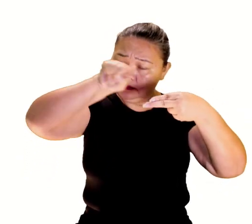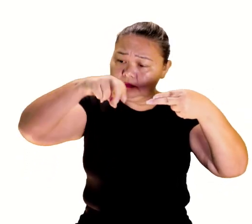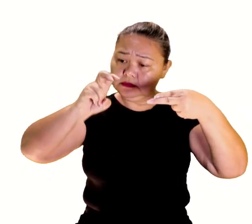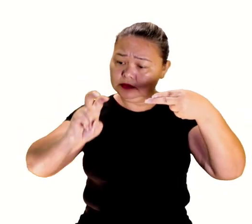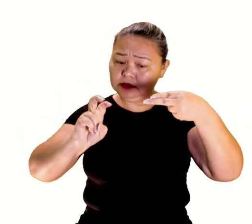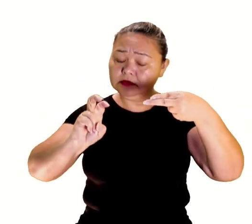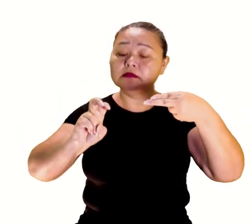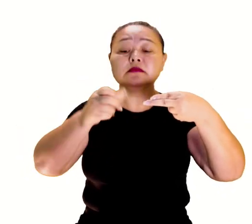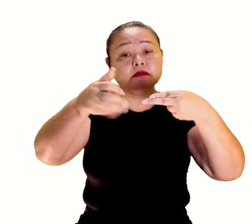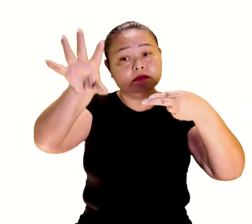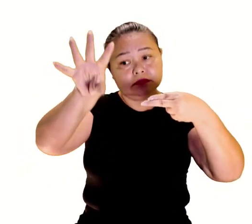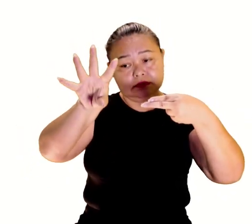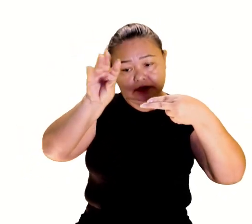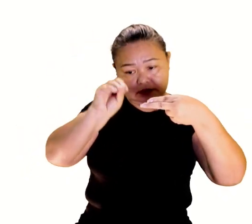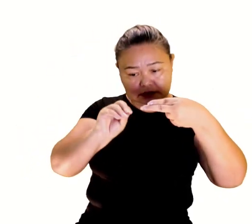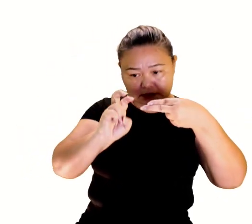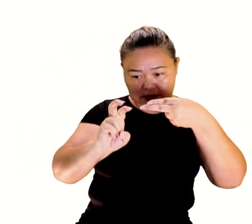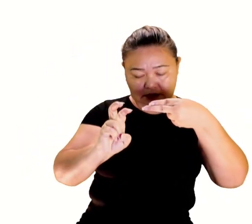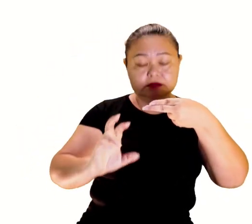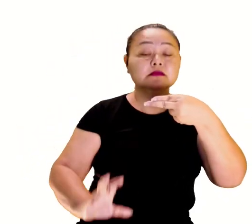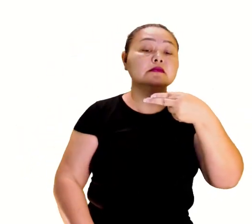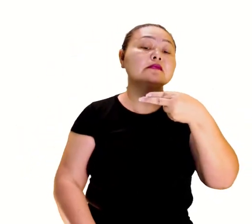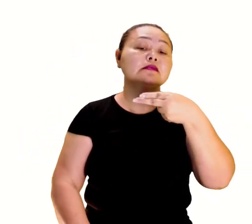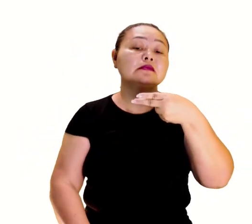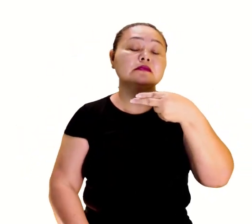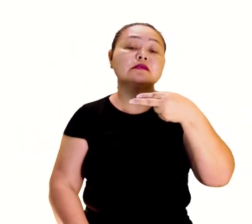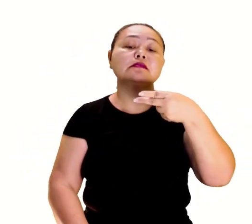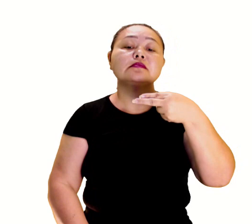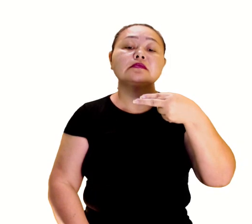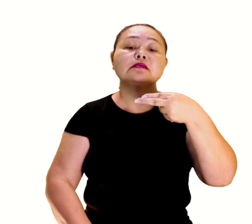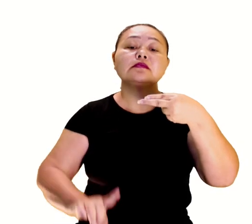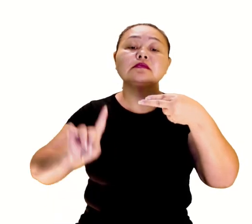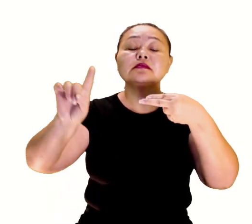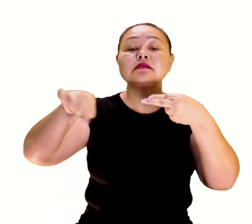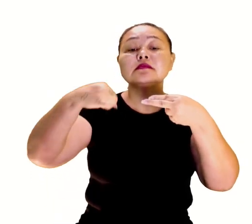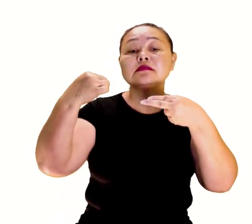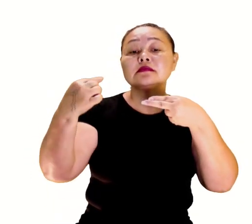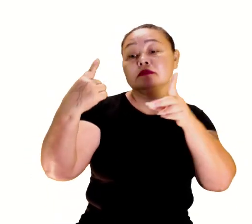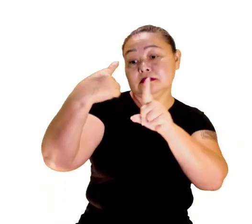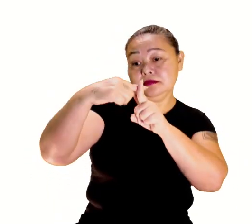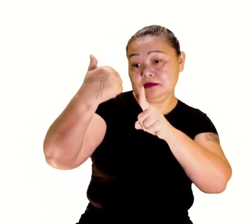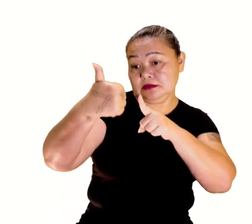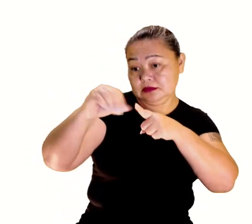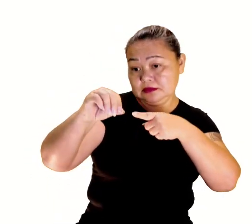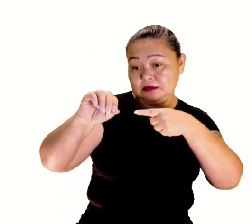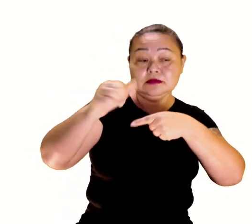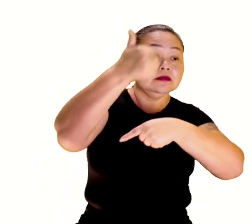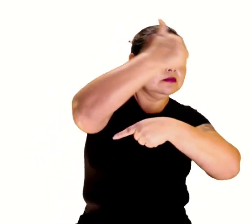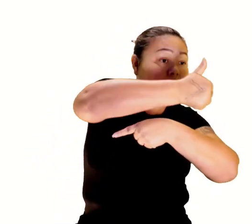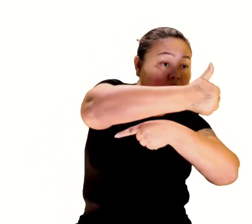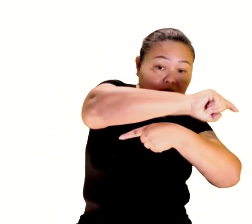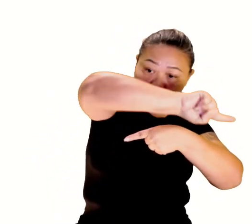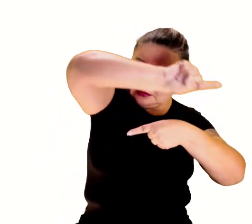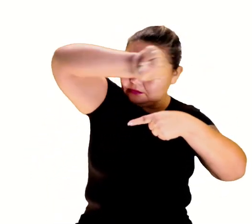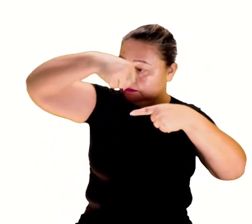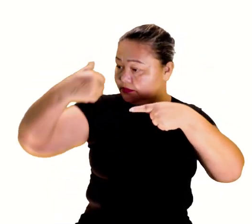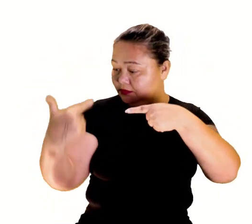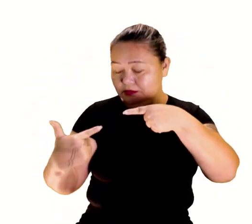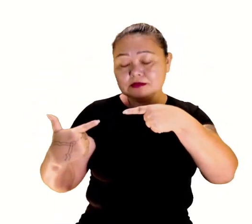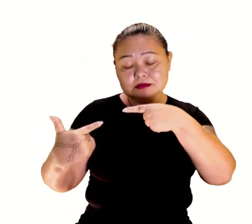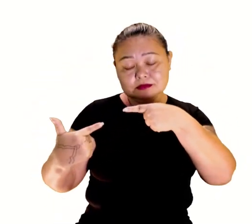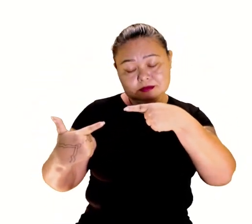no segundo membro? Então, continua. No segundo membro. 5, né? O mais 10 está no primeiro membro, passa para outro